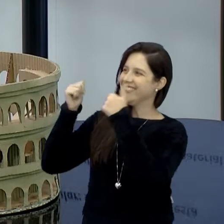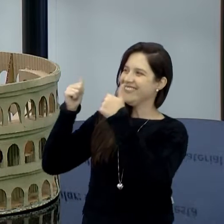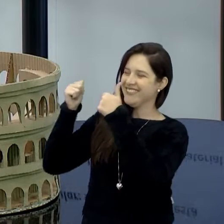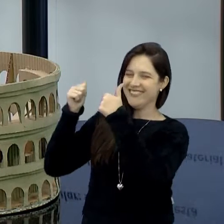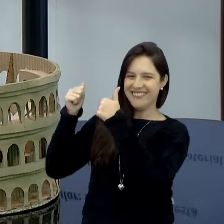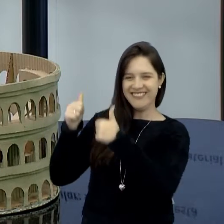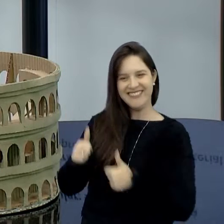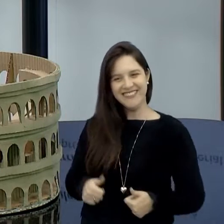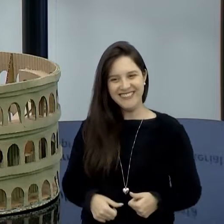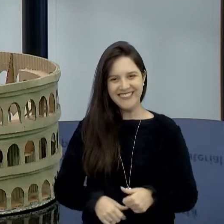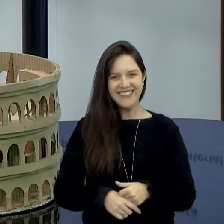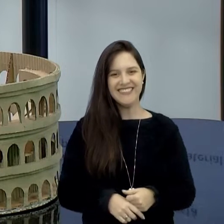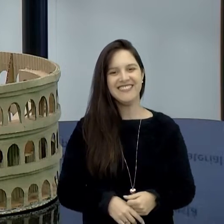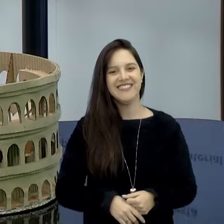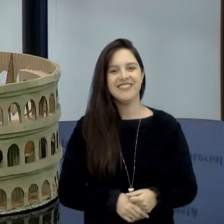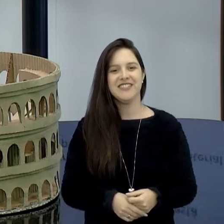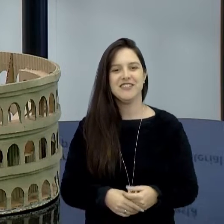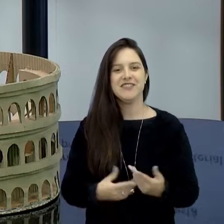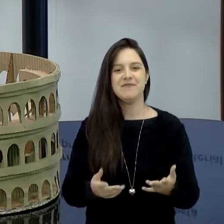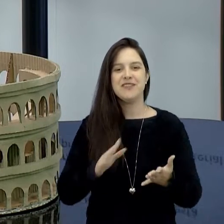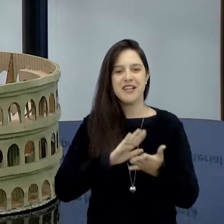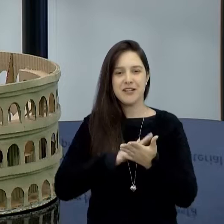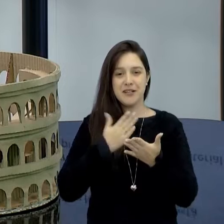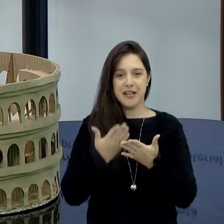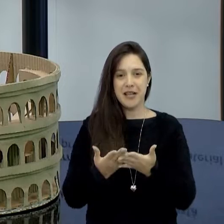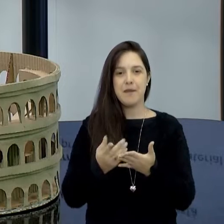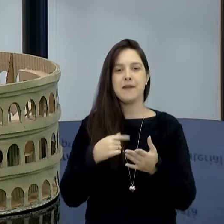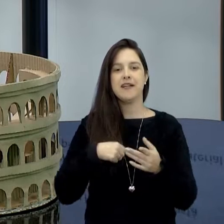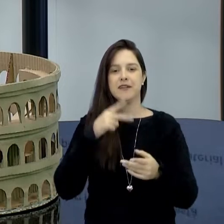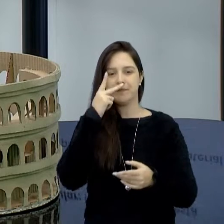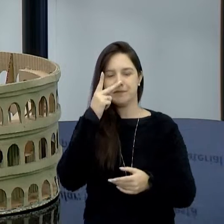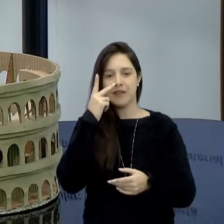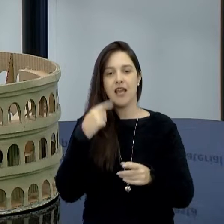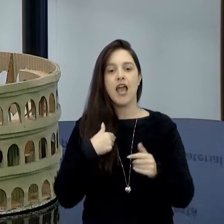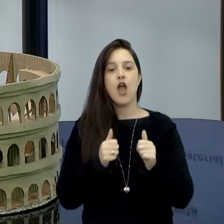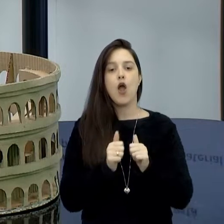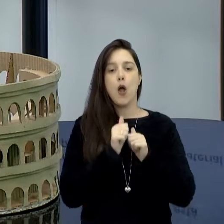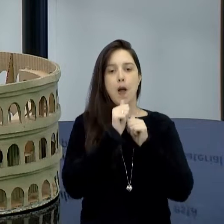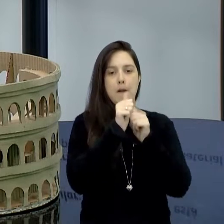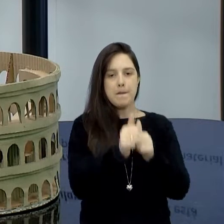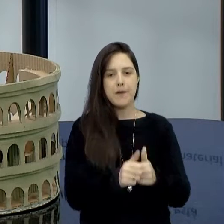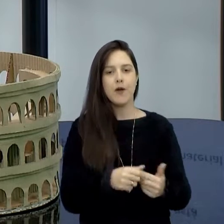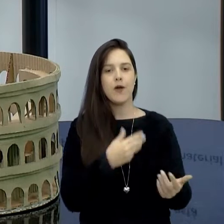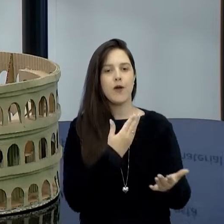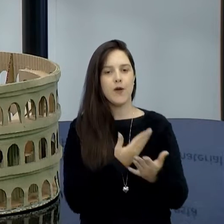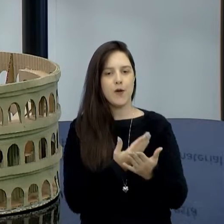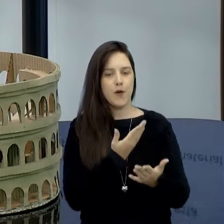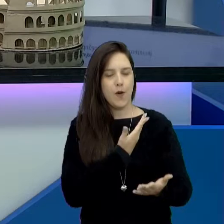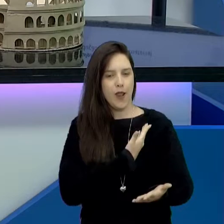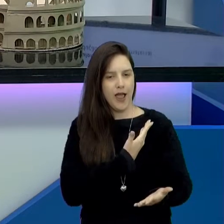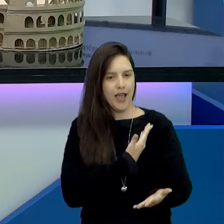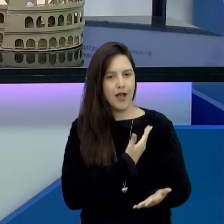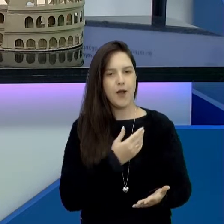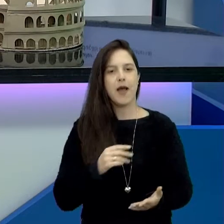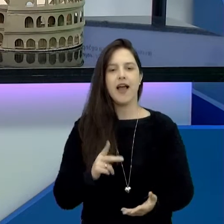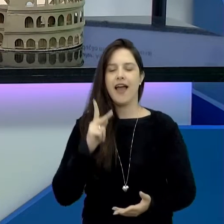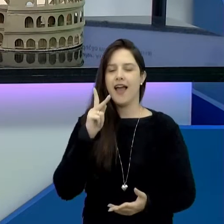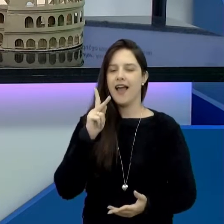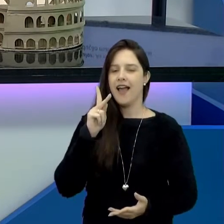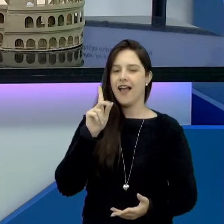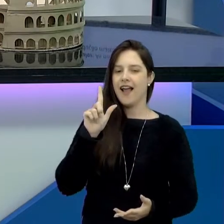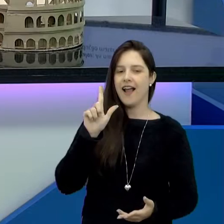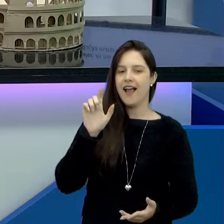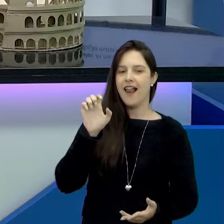Cauene! Cauene estará conosco aqui no Libras. E para me acompanhar nessa aula aqui, meu colega, professor Kleber. Olá, professor Olá, Kleber.